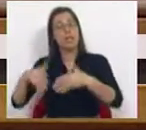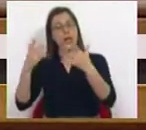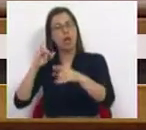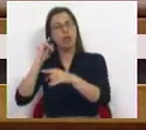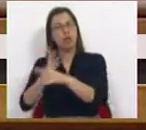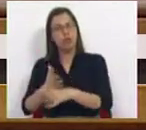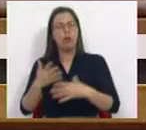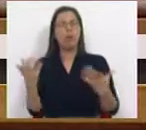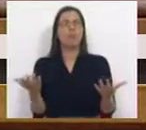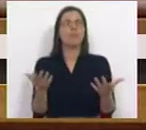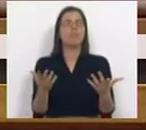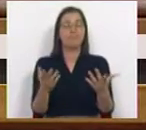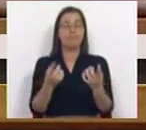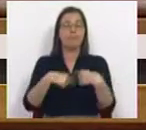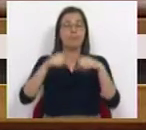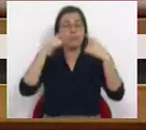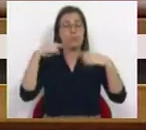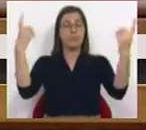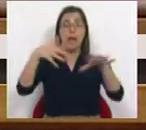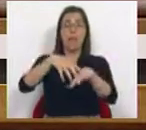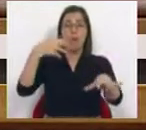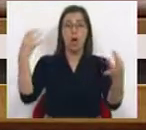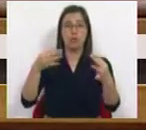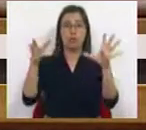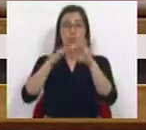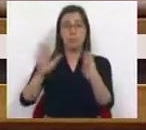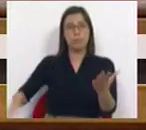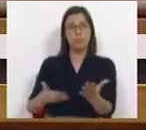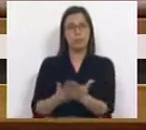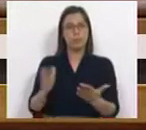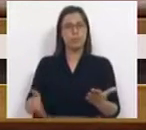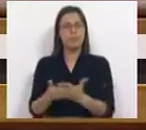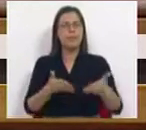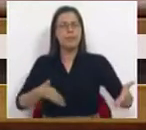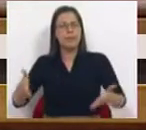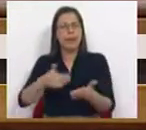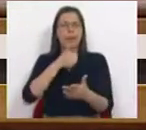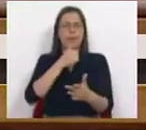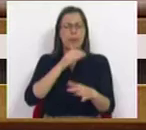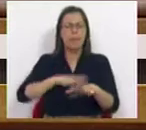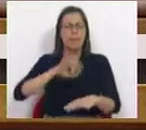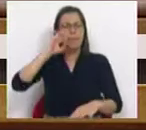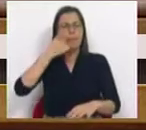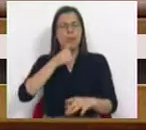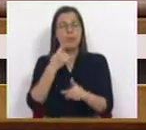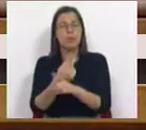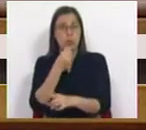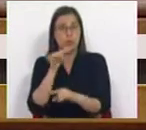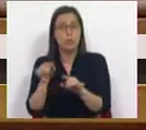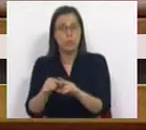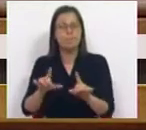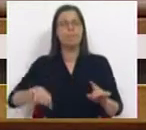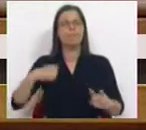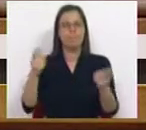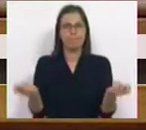iniciativas de outra natureza, como a audição pública parlamentar sobre propostas e estratégias de combate ao desperdício alimentar, que